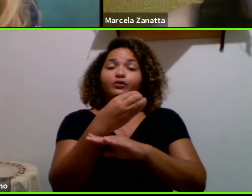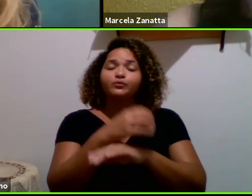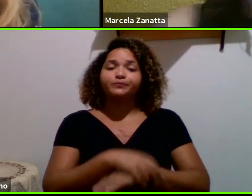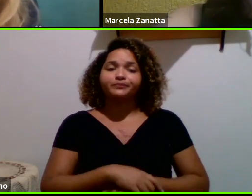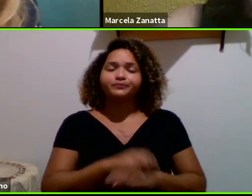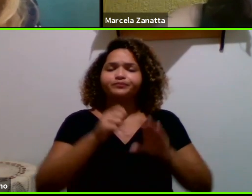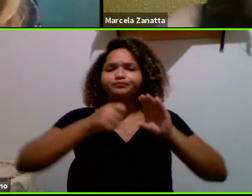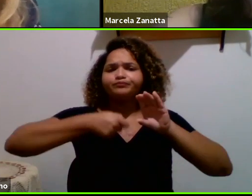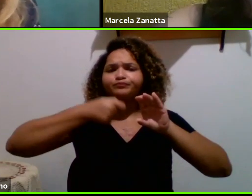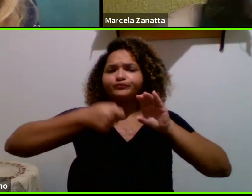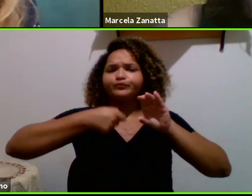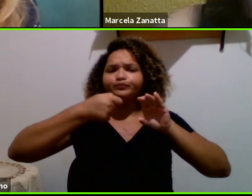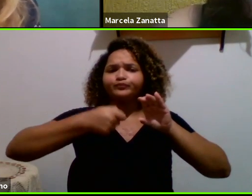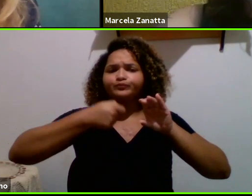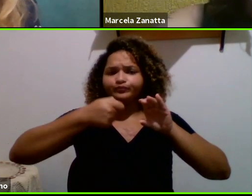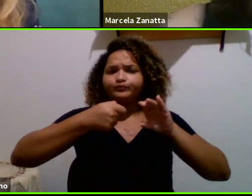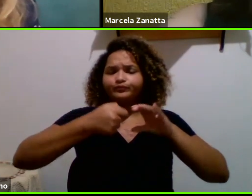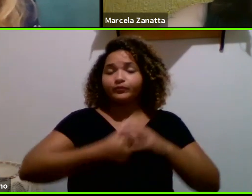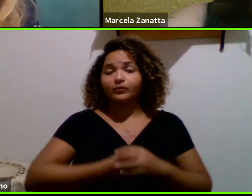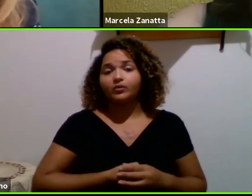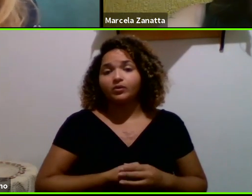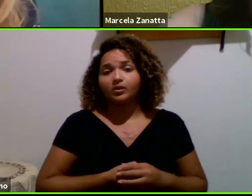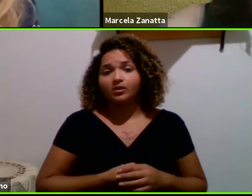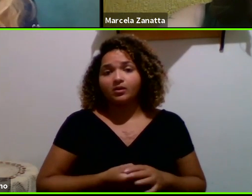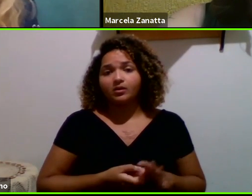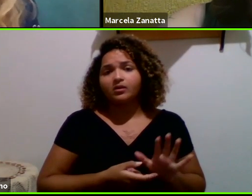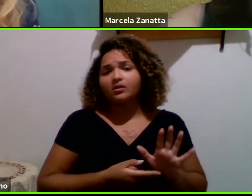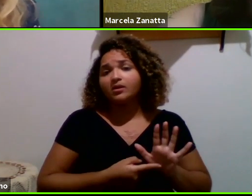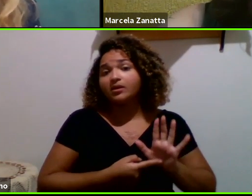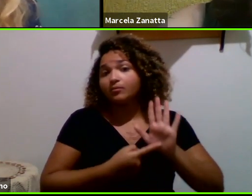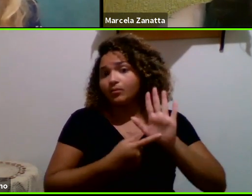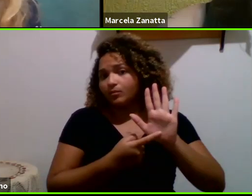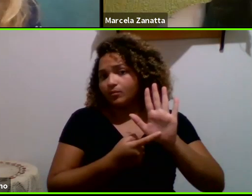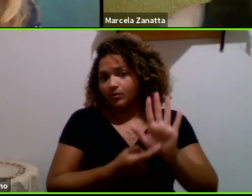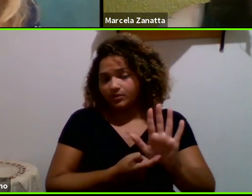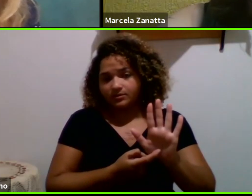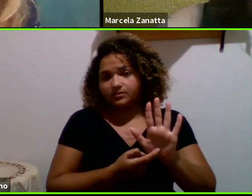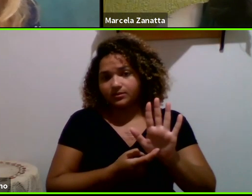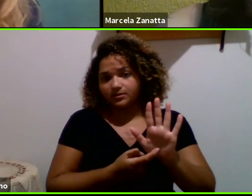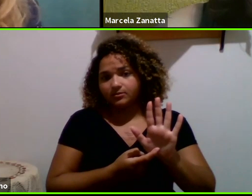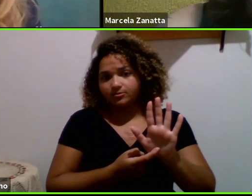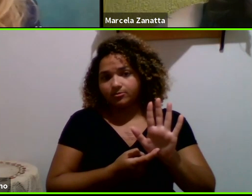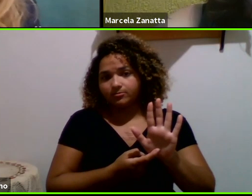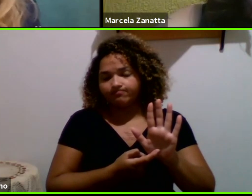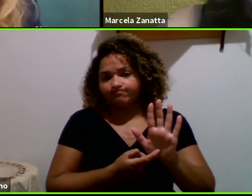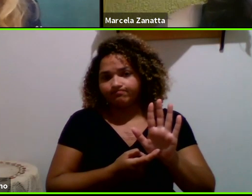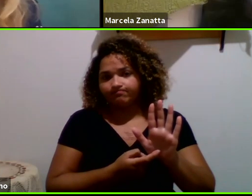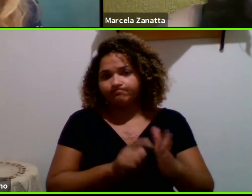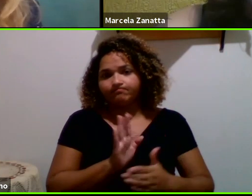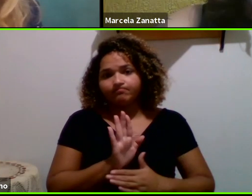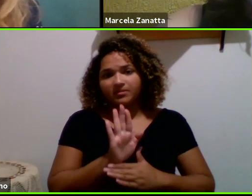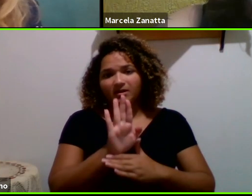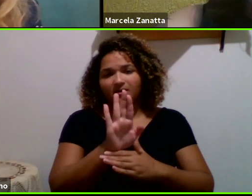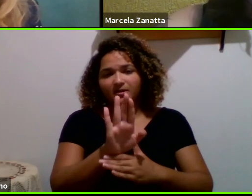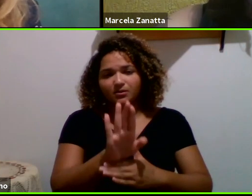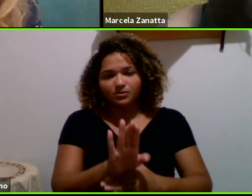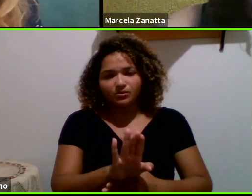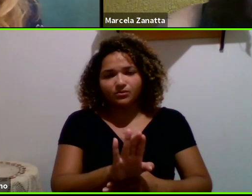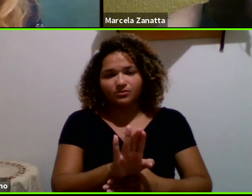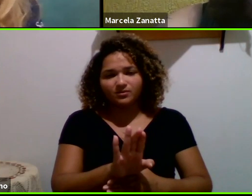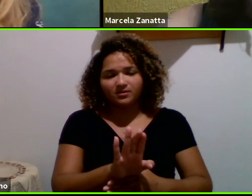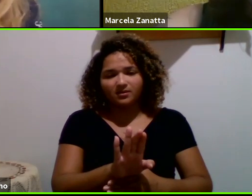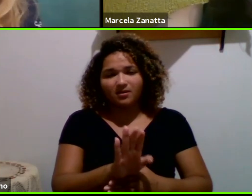que retratam pontos que são indispensáveis para assistência segura e qualificada no